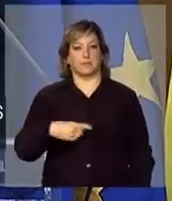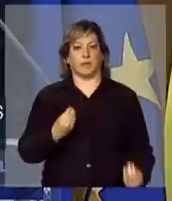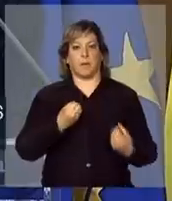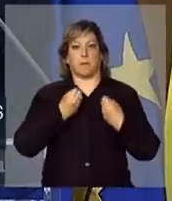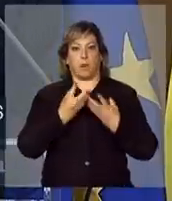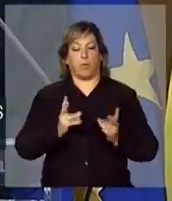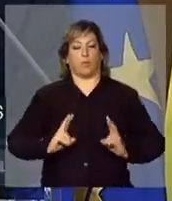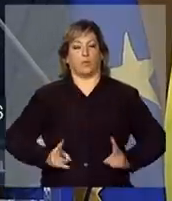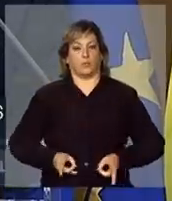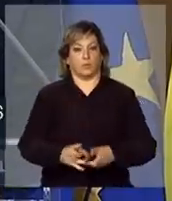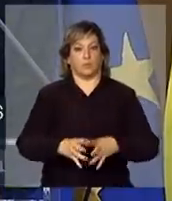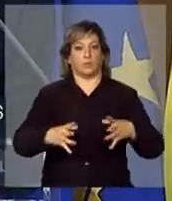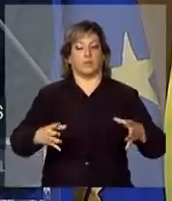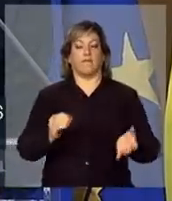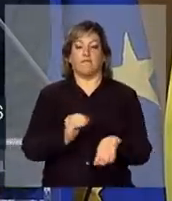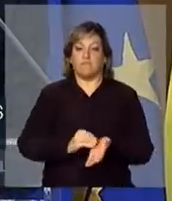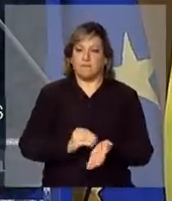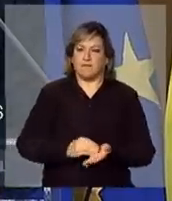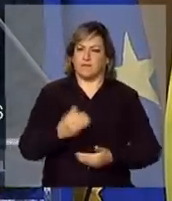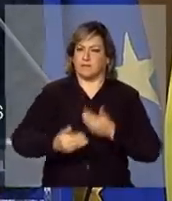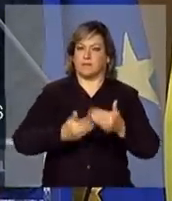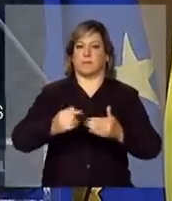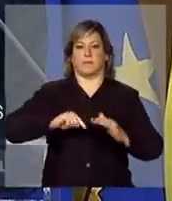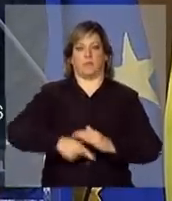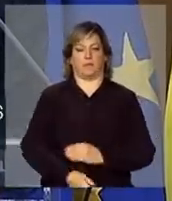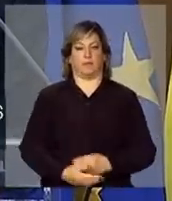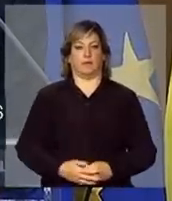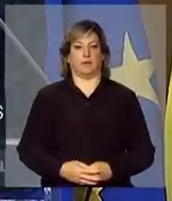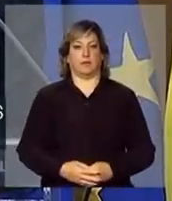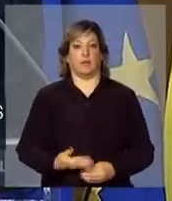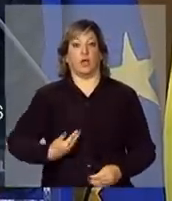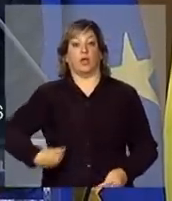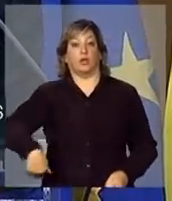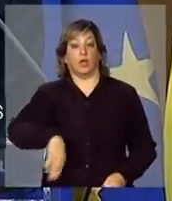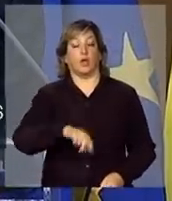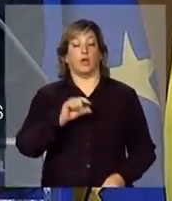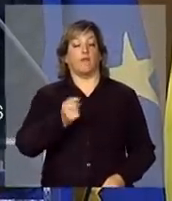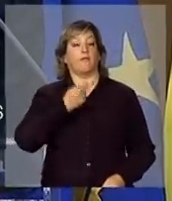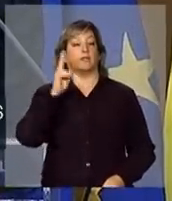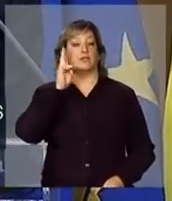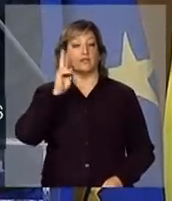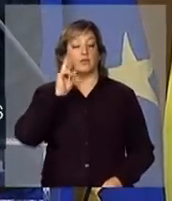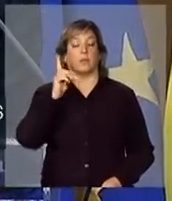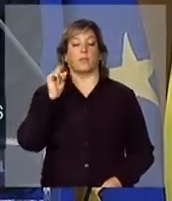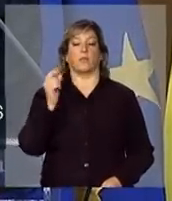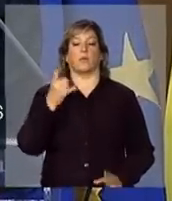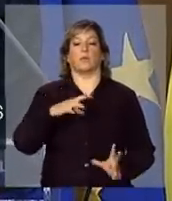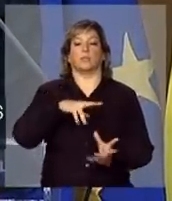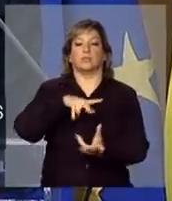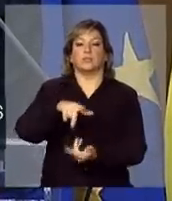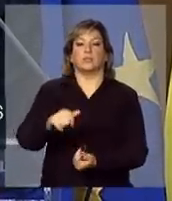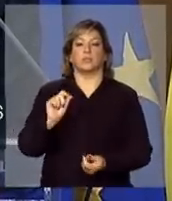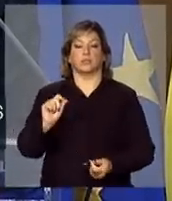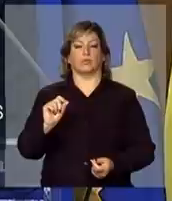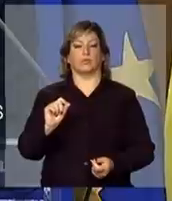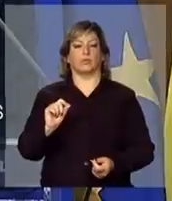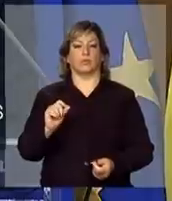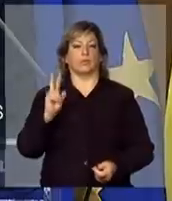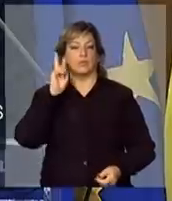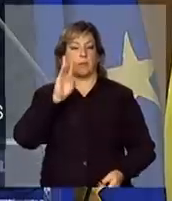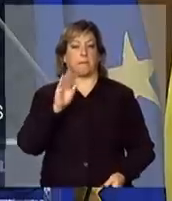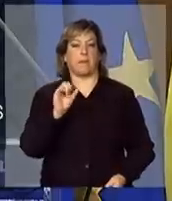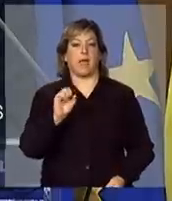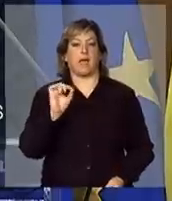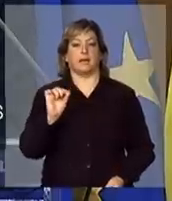medida inexplorado. Compartilhamos a visão de um mundo baseado na justiça internacional e maior